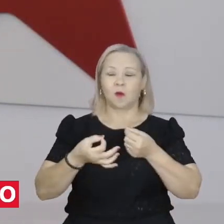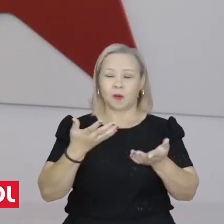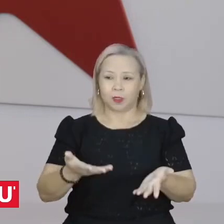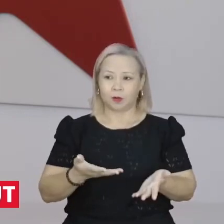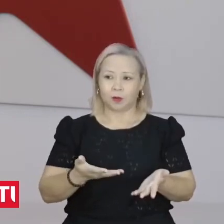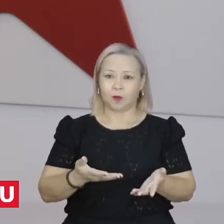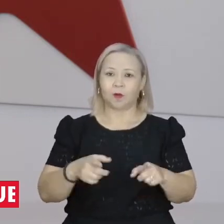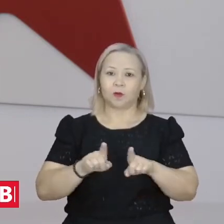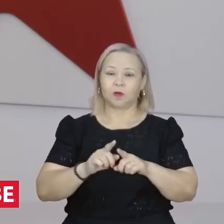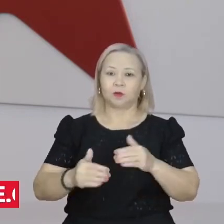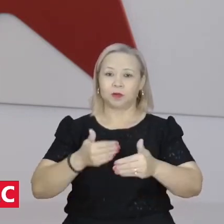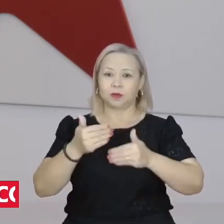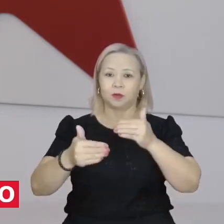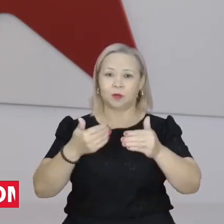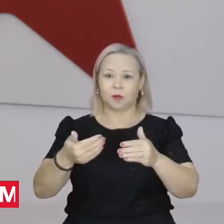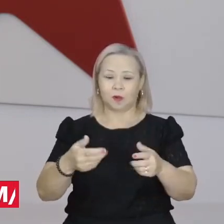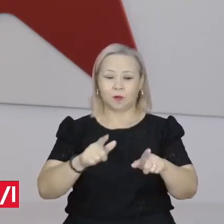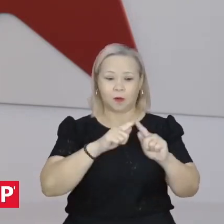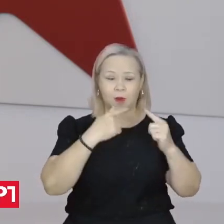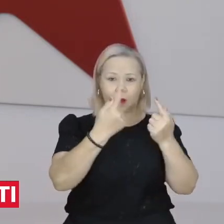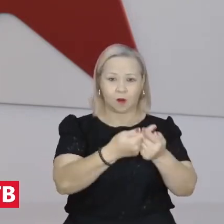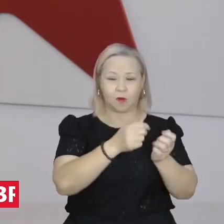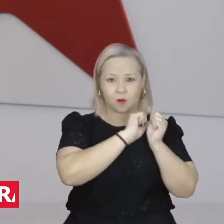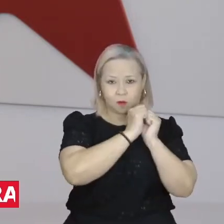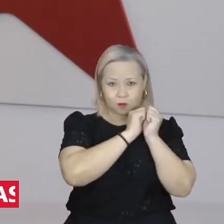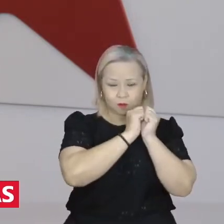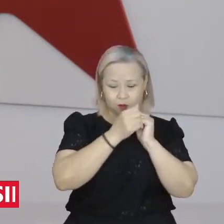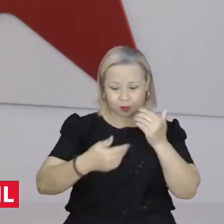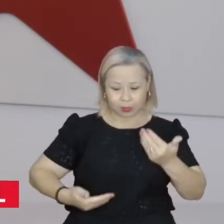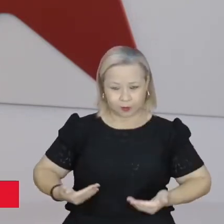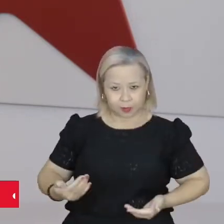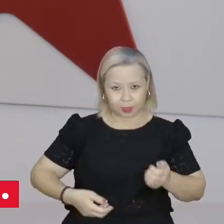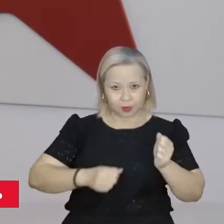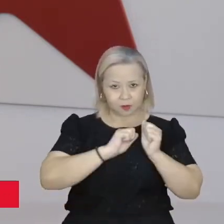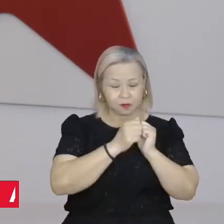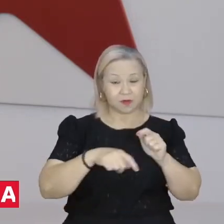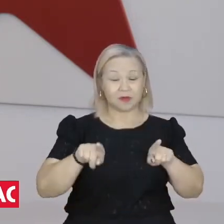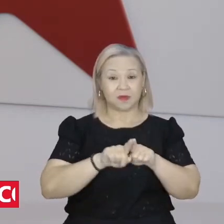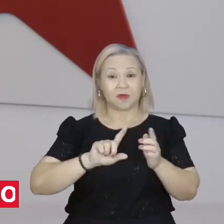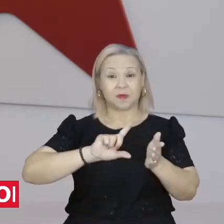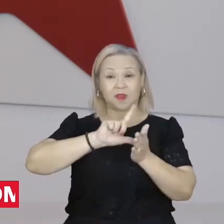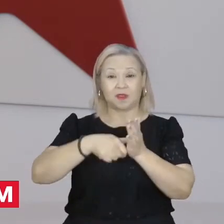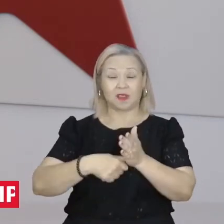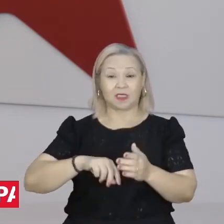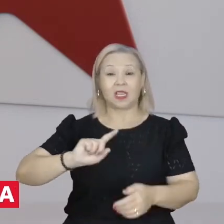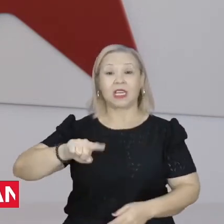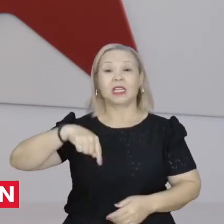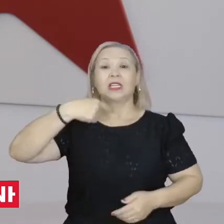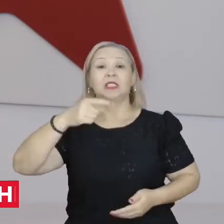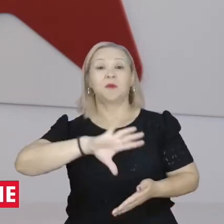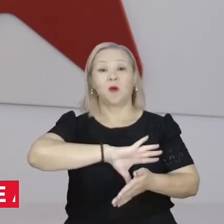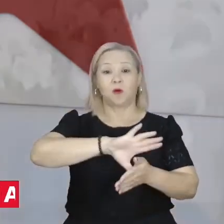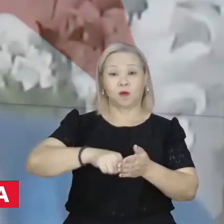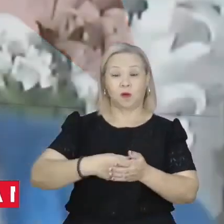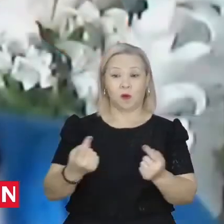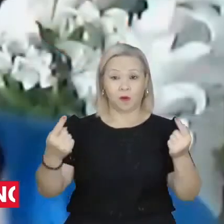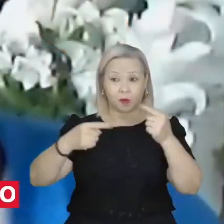Porque você ocupa o poder, é evidente que nós estamos já pensando em ocupar